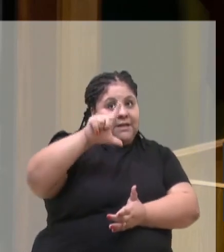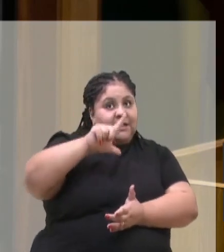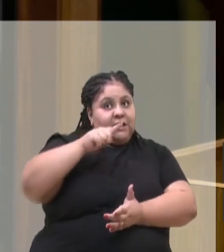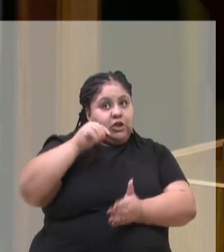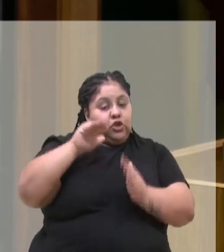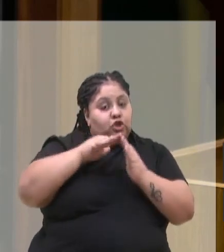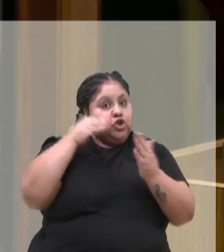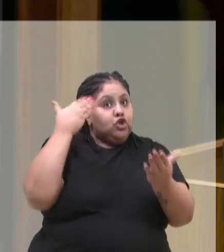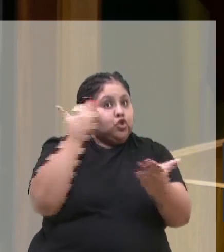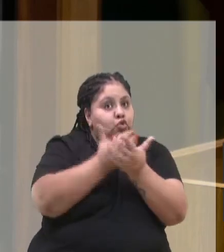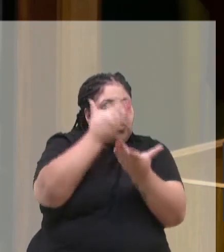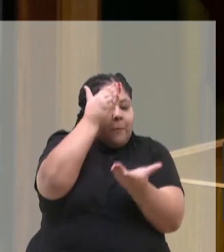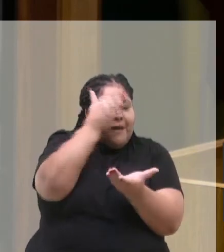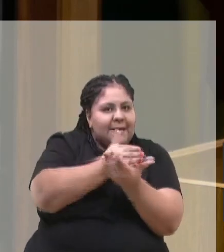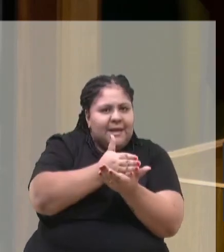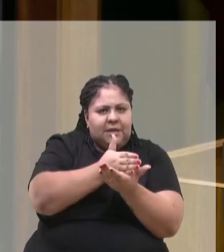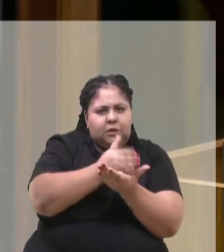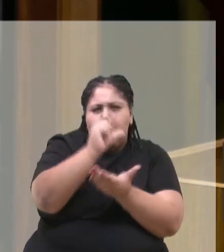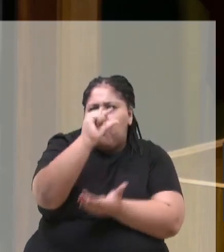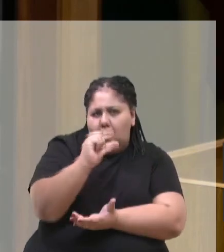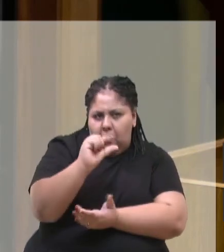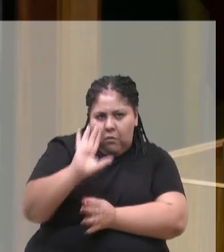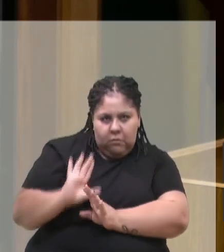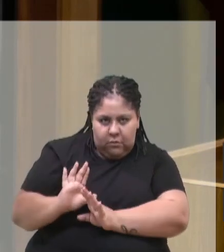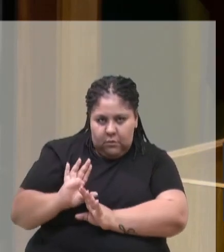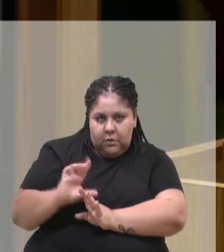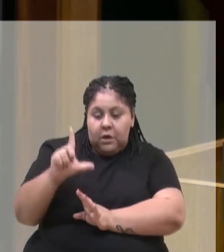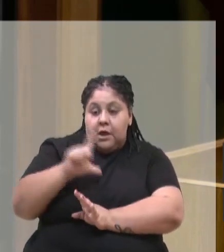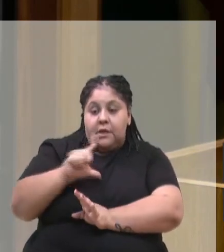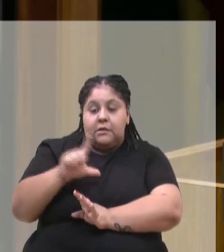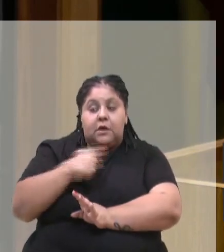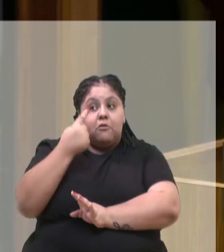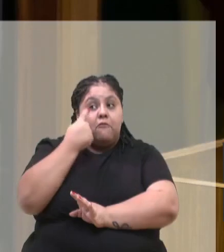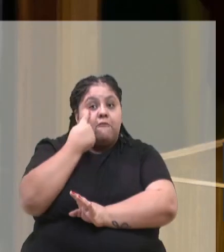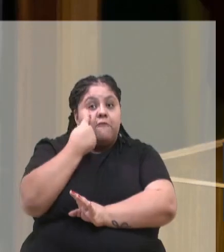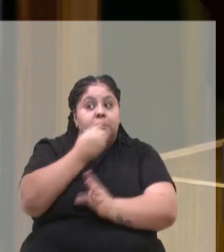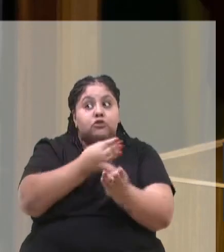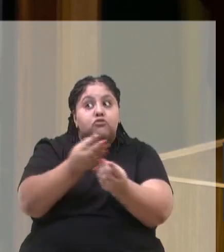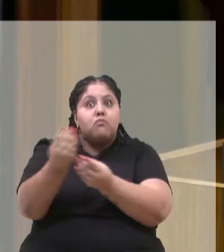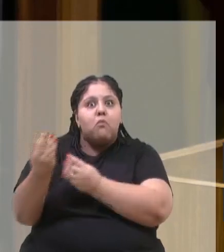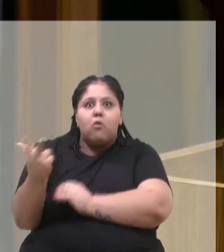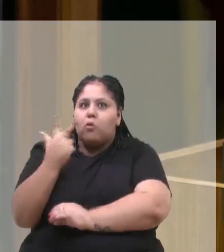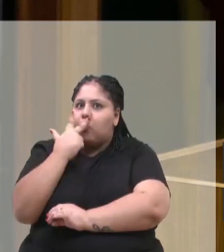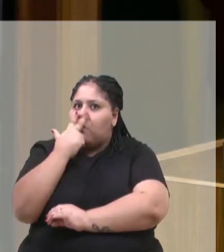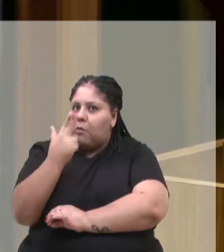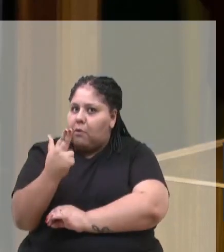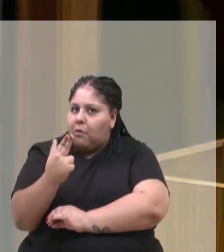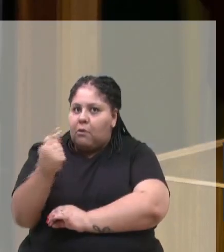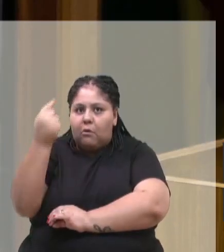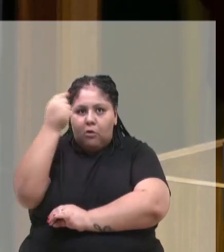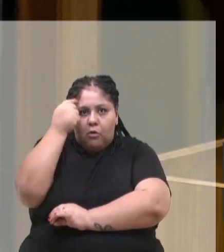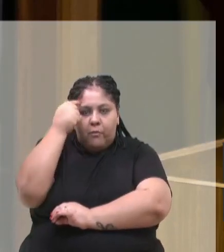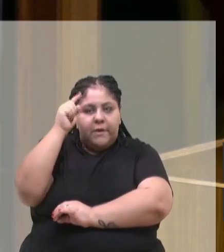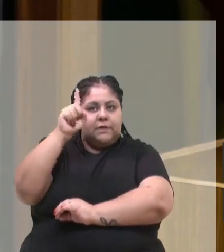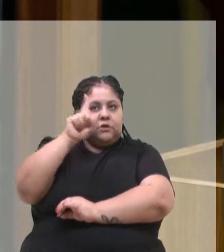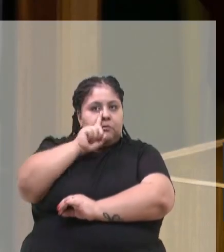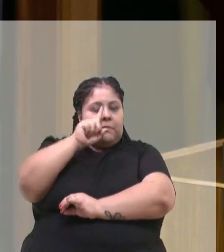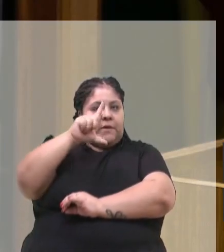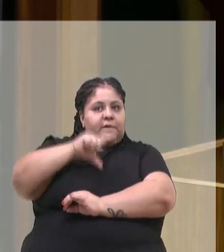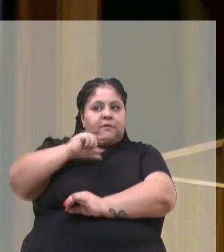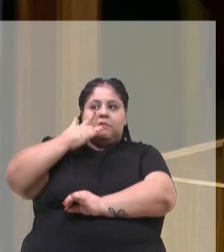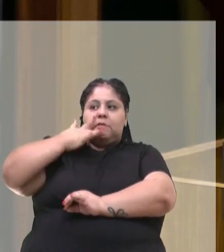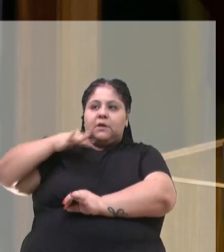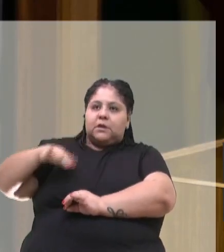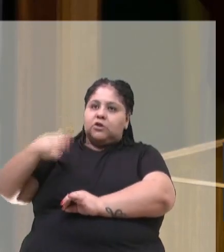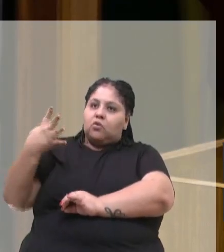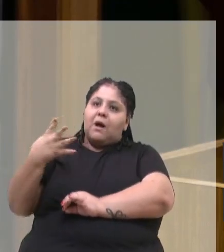me deparado com vários casos. Pensem numa mãe que tem uma criança de 4, 5 anos, beleza,